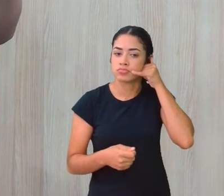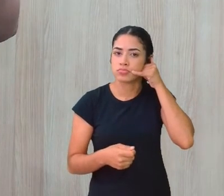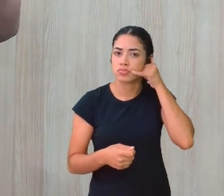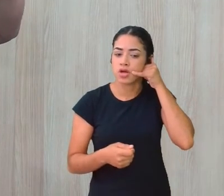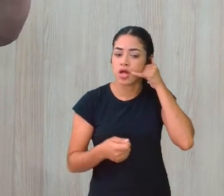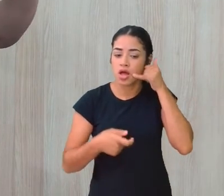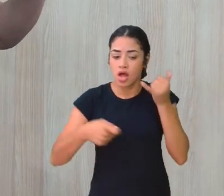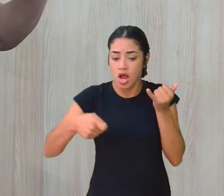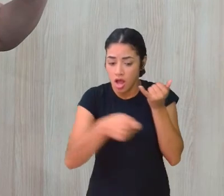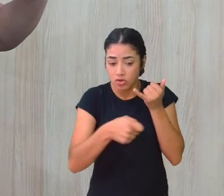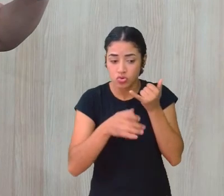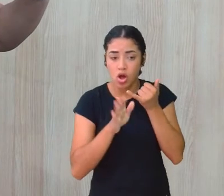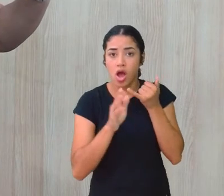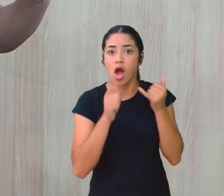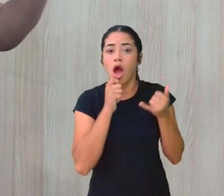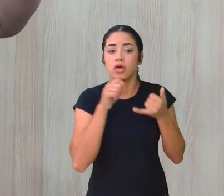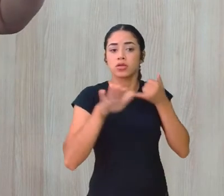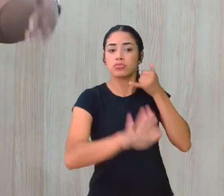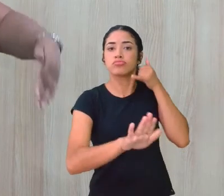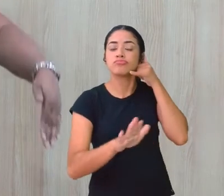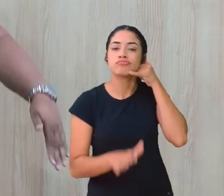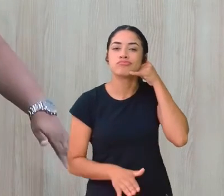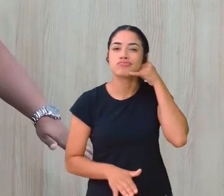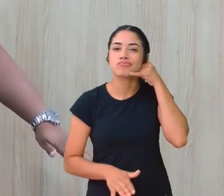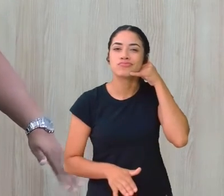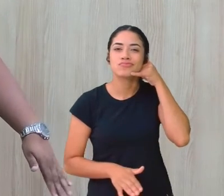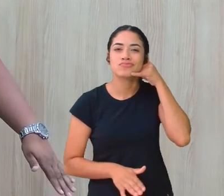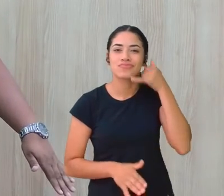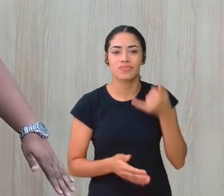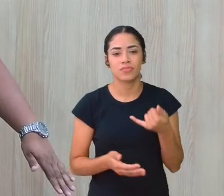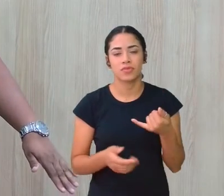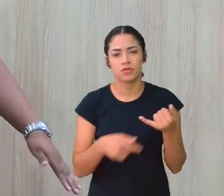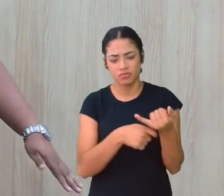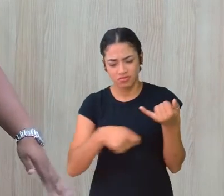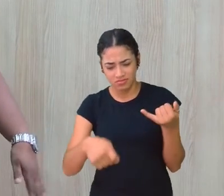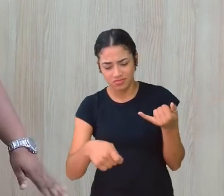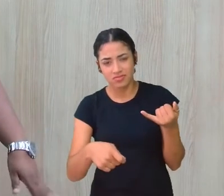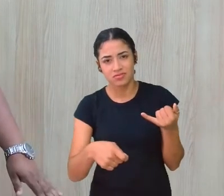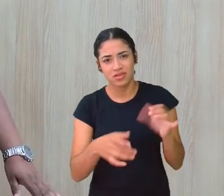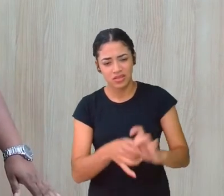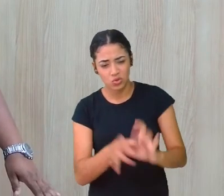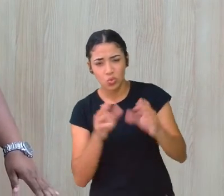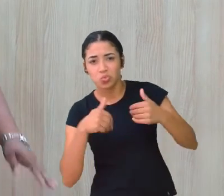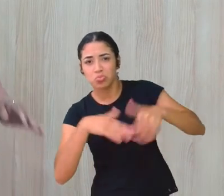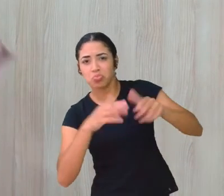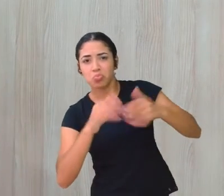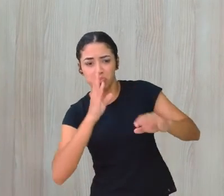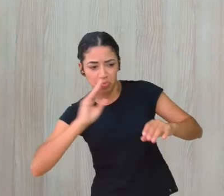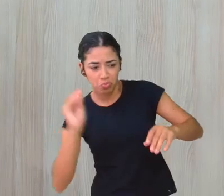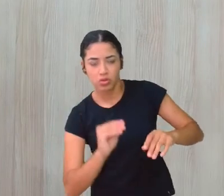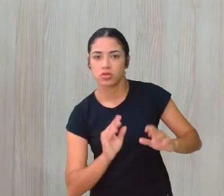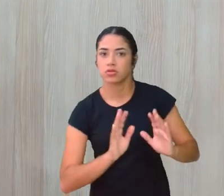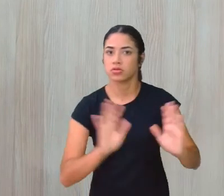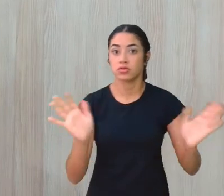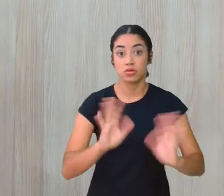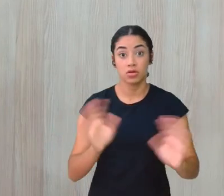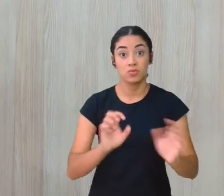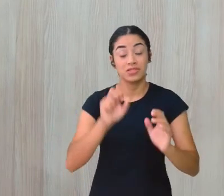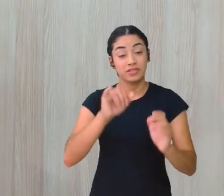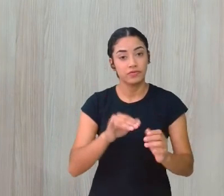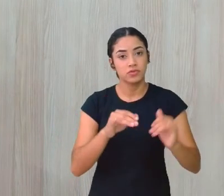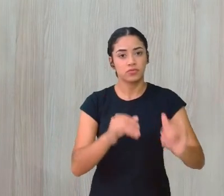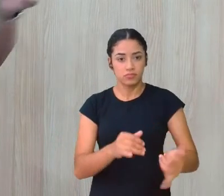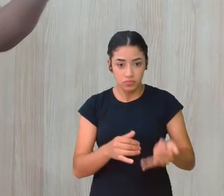carregador conectado na tomada e o cabo solto. Isso não pode ser feito. Se você vai falar no celular